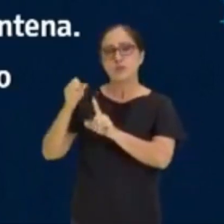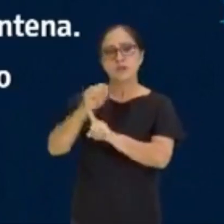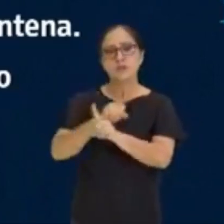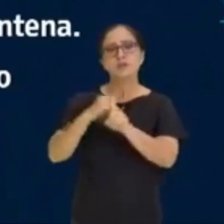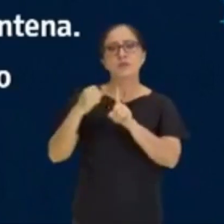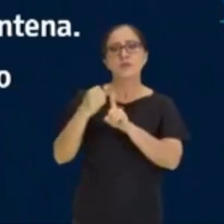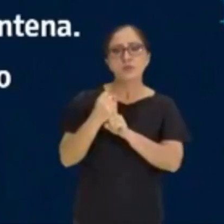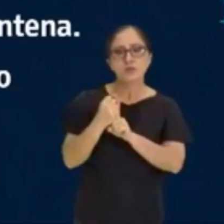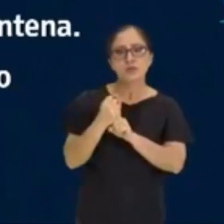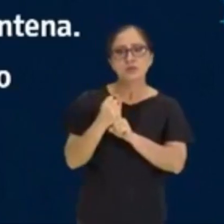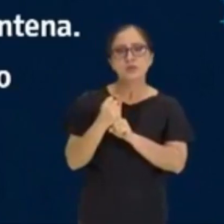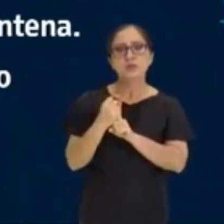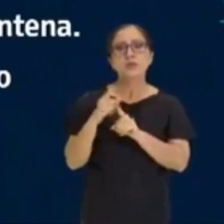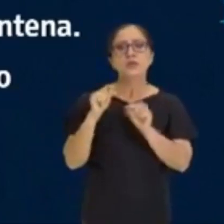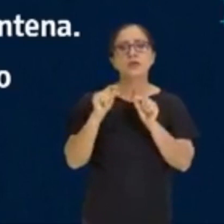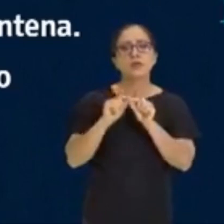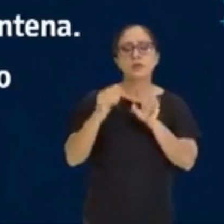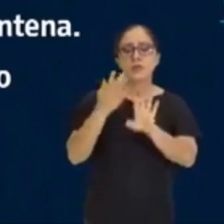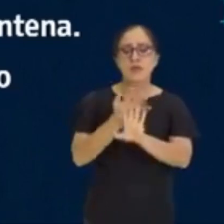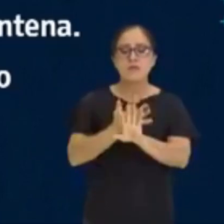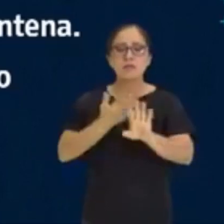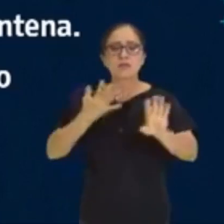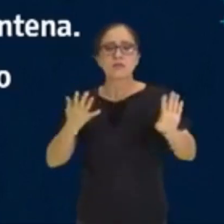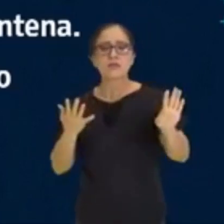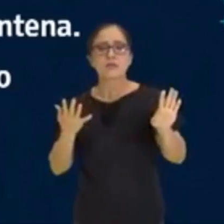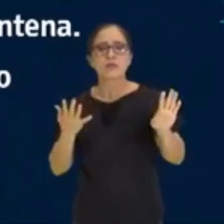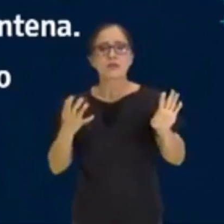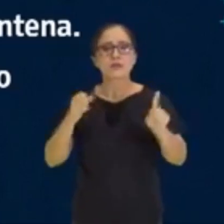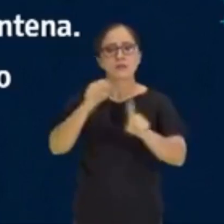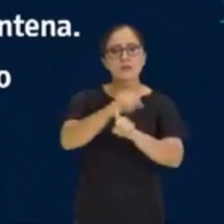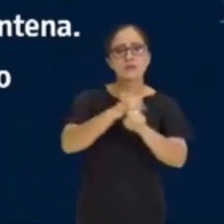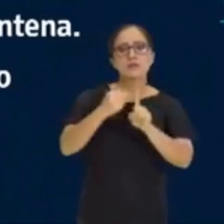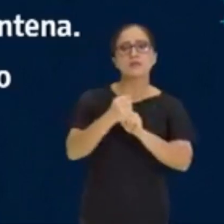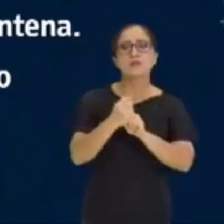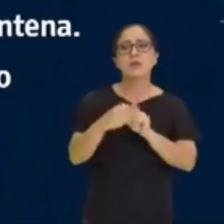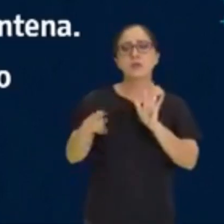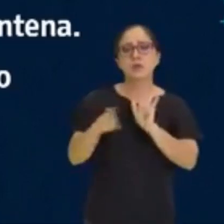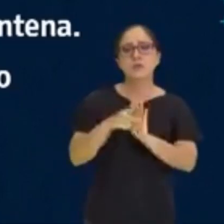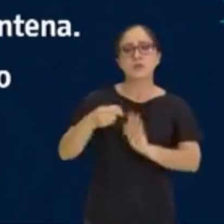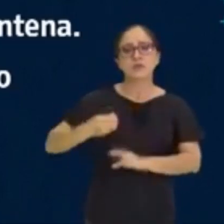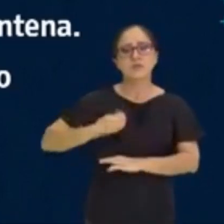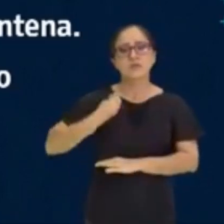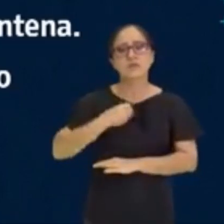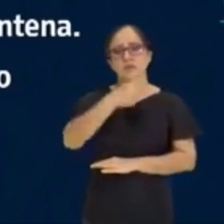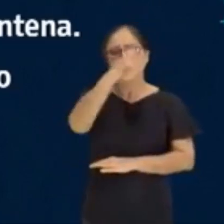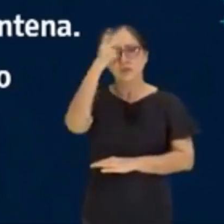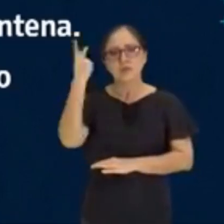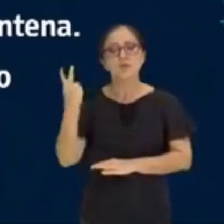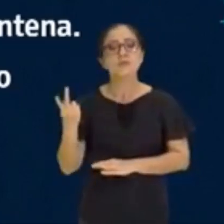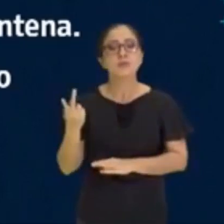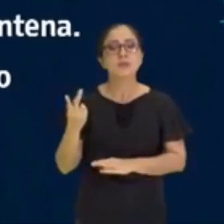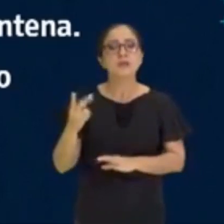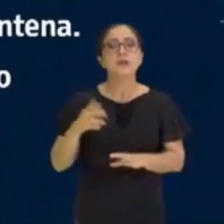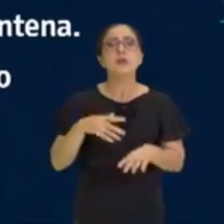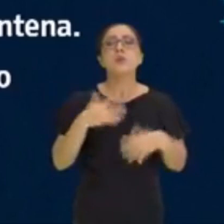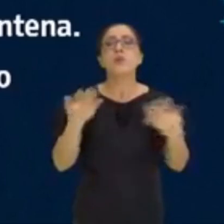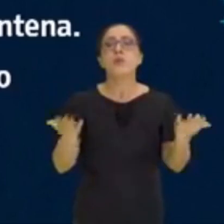consequências do distanciamento social na vida das pessoas. Seria, gente, a alternativa